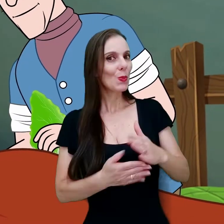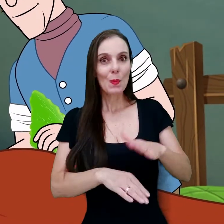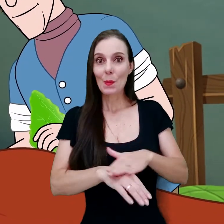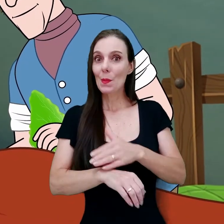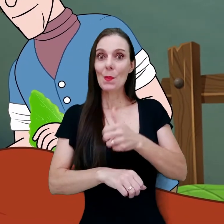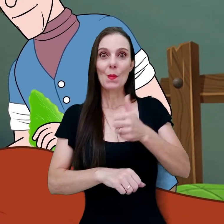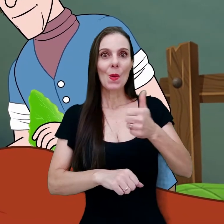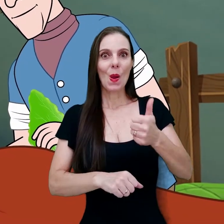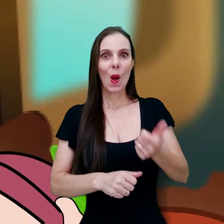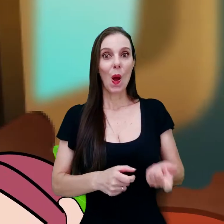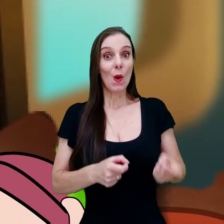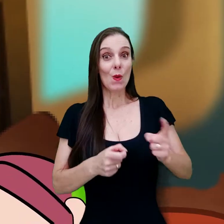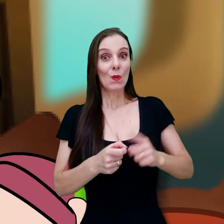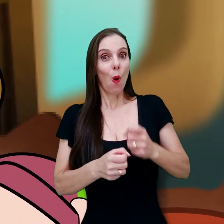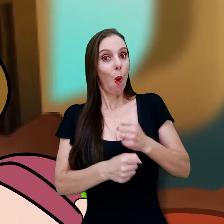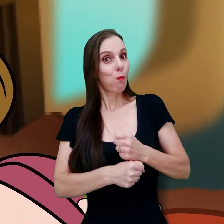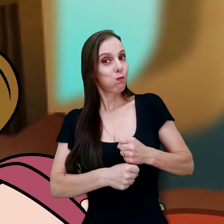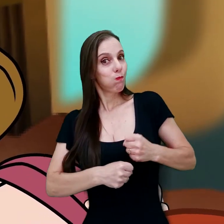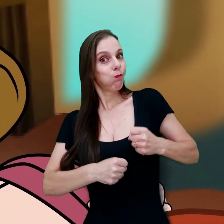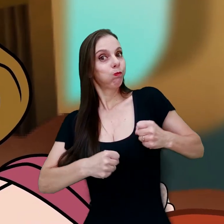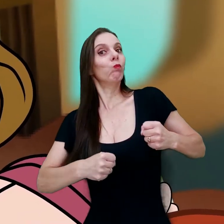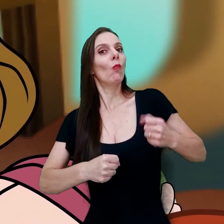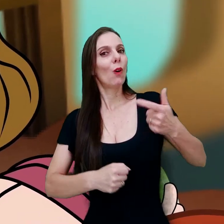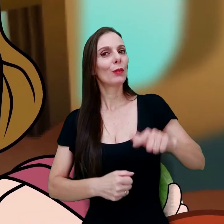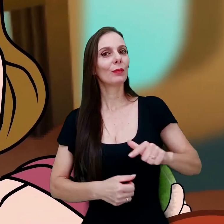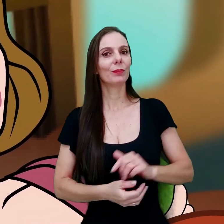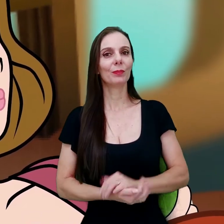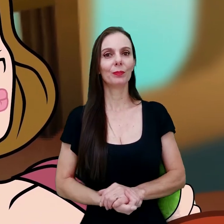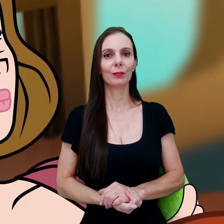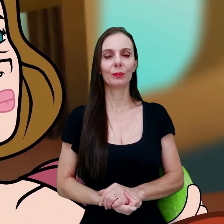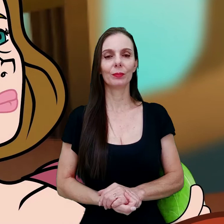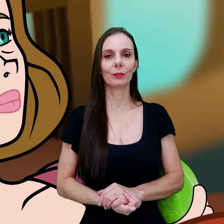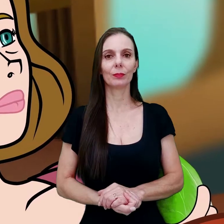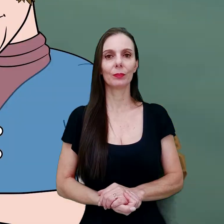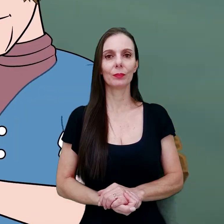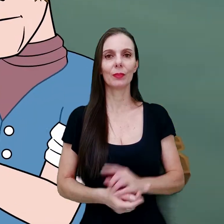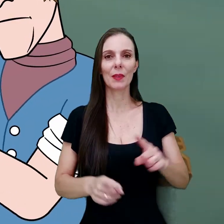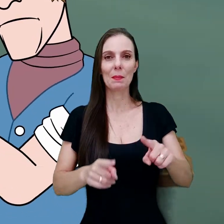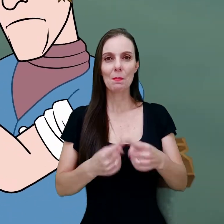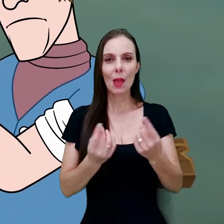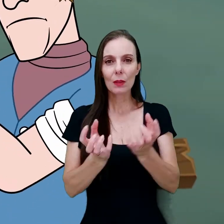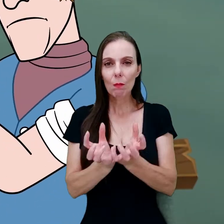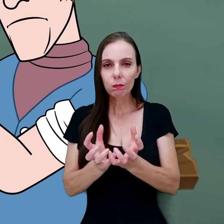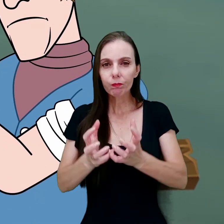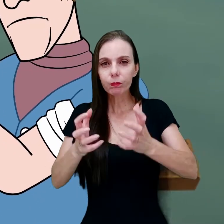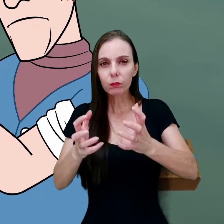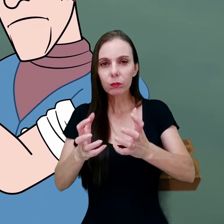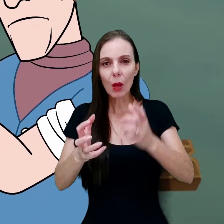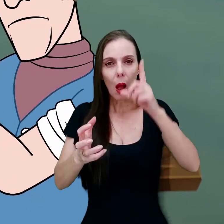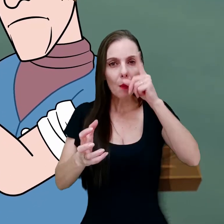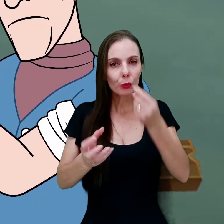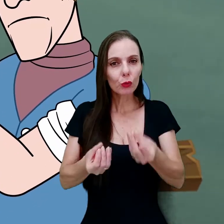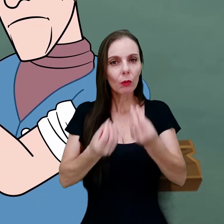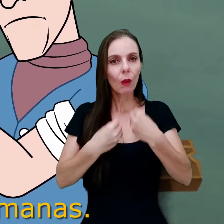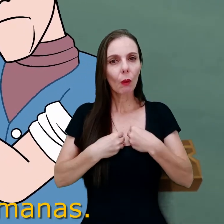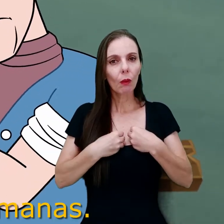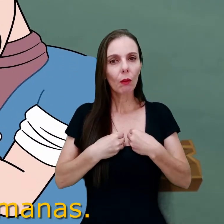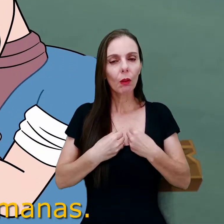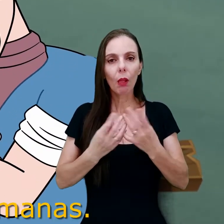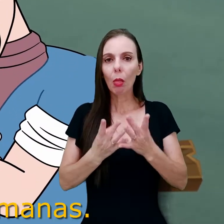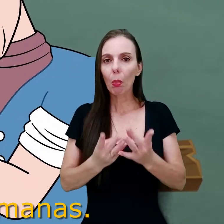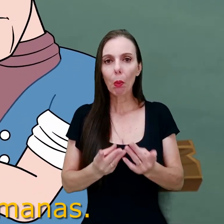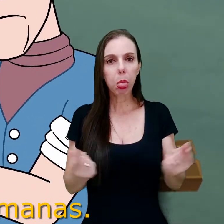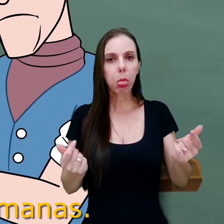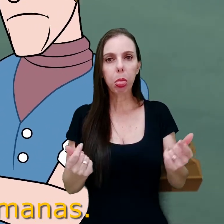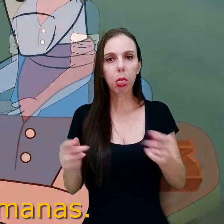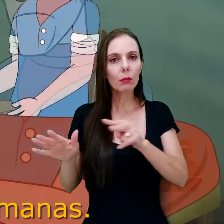Começou a melhorar e ganhar todo o peso que ela havia perdido. Mas as ervas que a bruxa havia dado acabaram